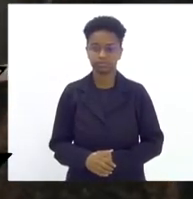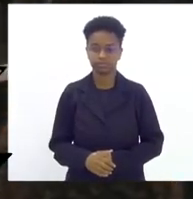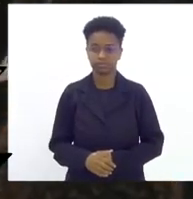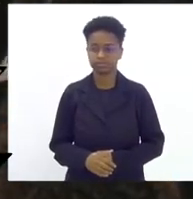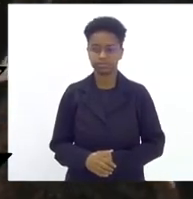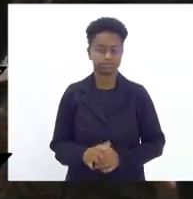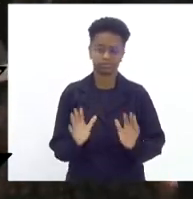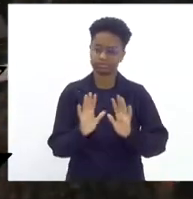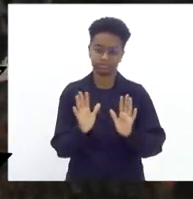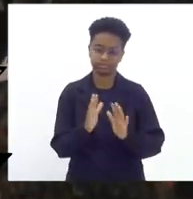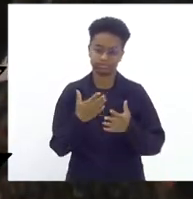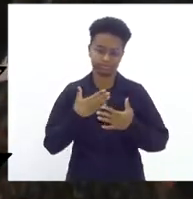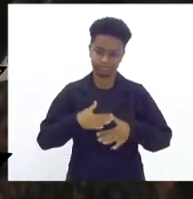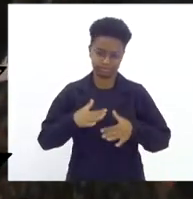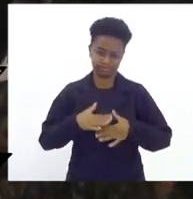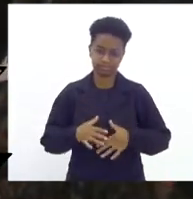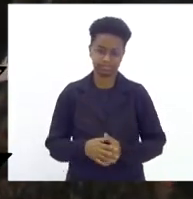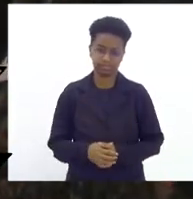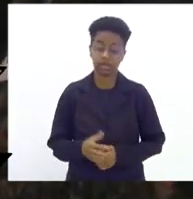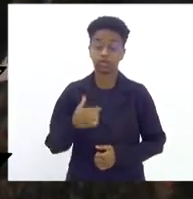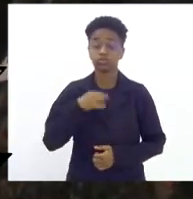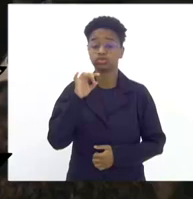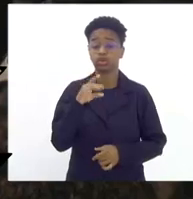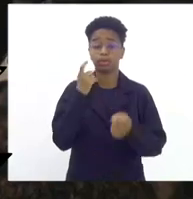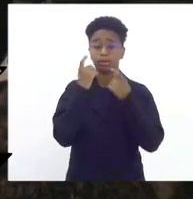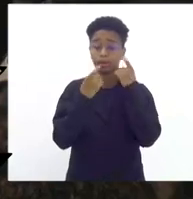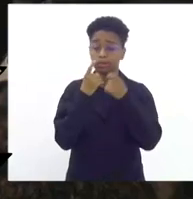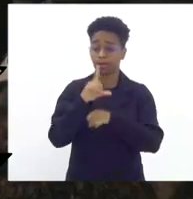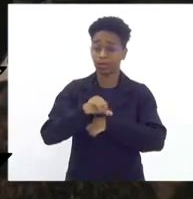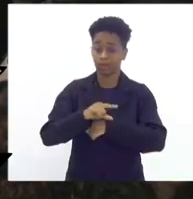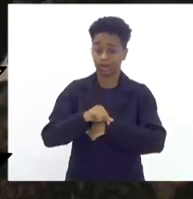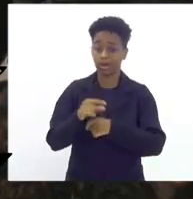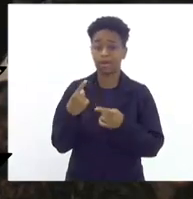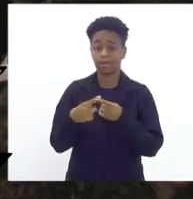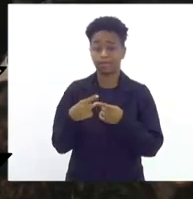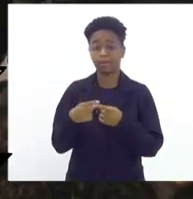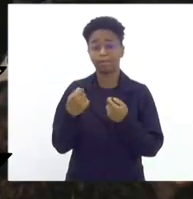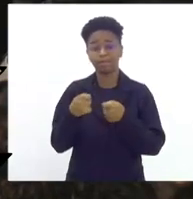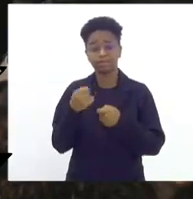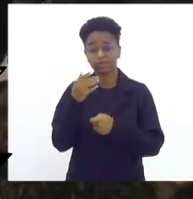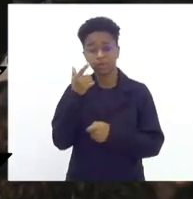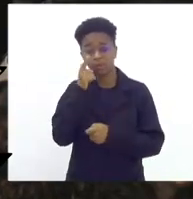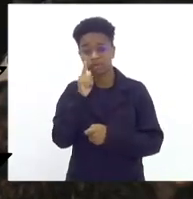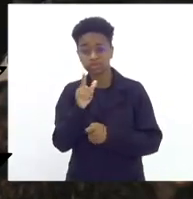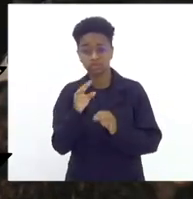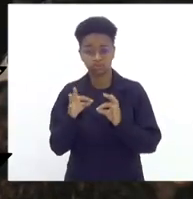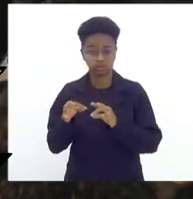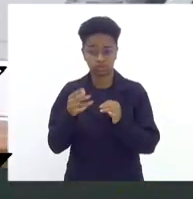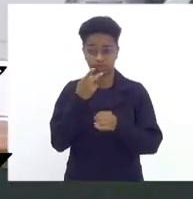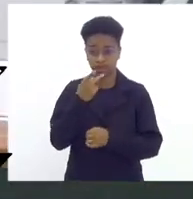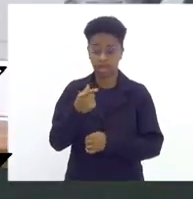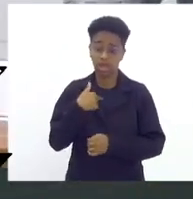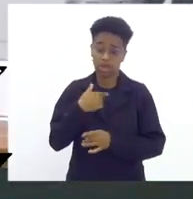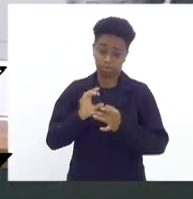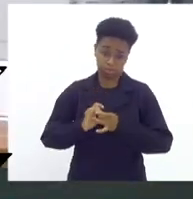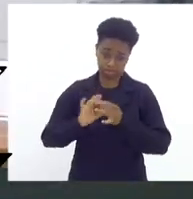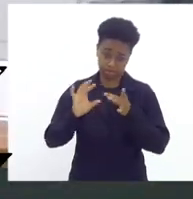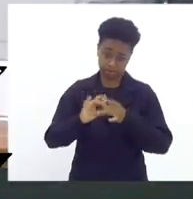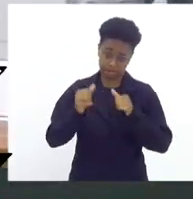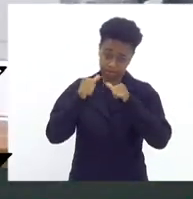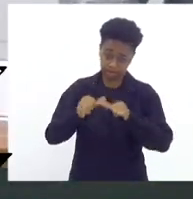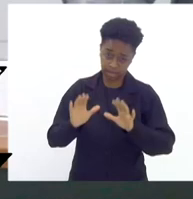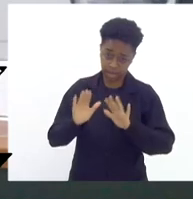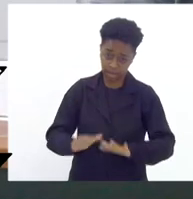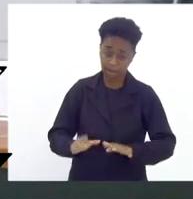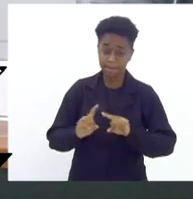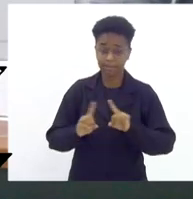Não tranquilo aqui eu tô só um pouco preocupada com horário para a gente garantir o pleno eu tenho a disponibilidade para estar aqui mas sei que muitos